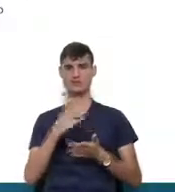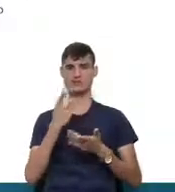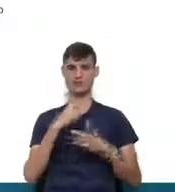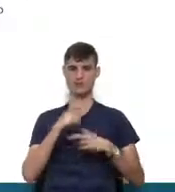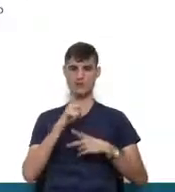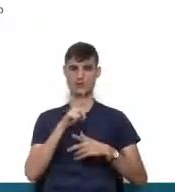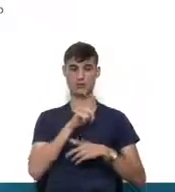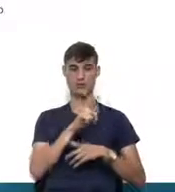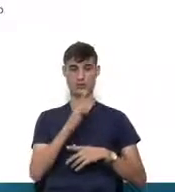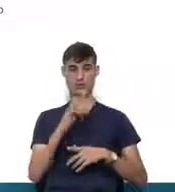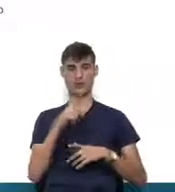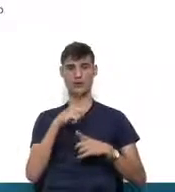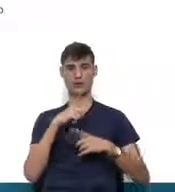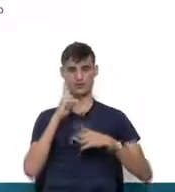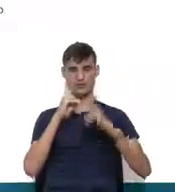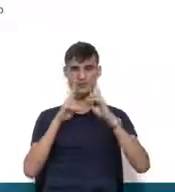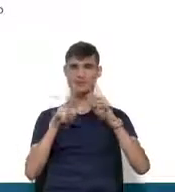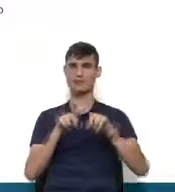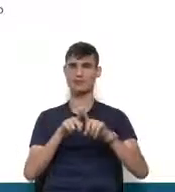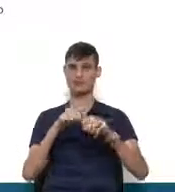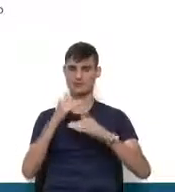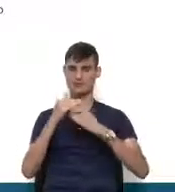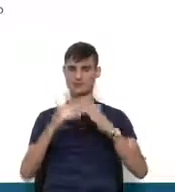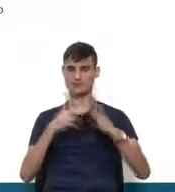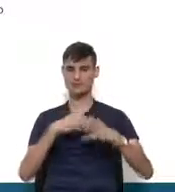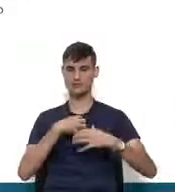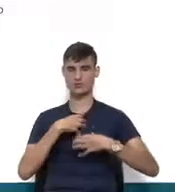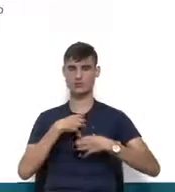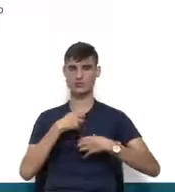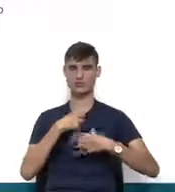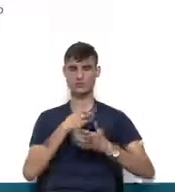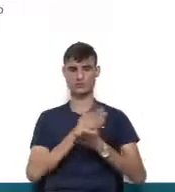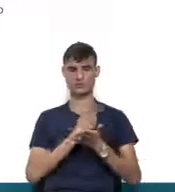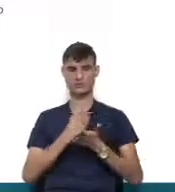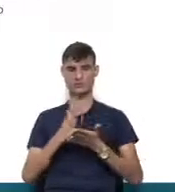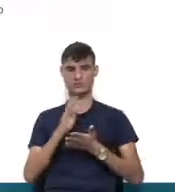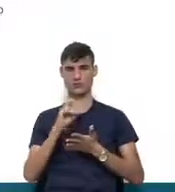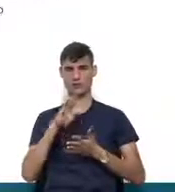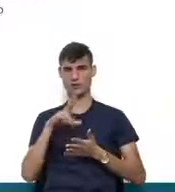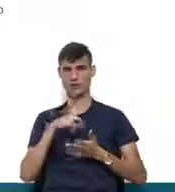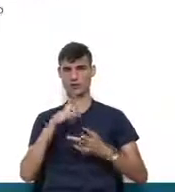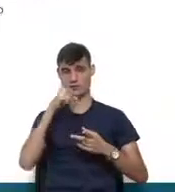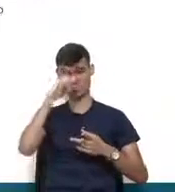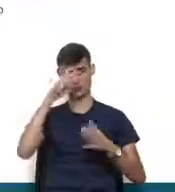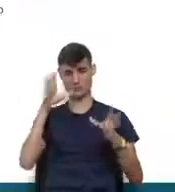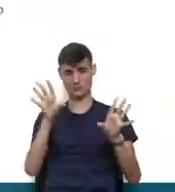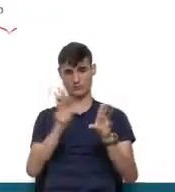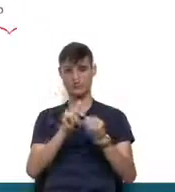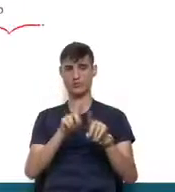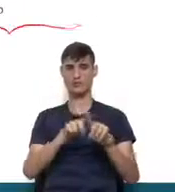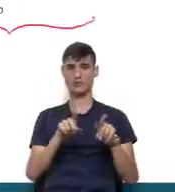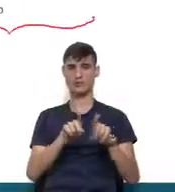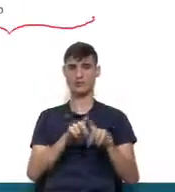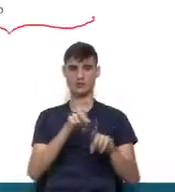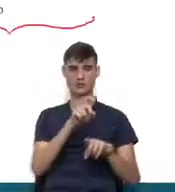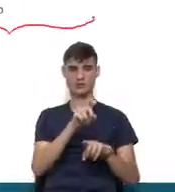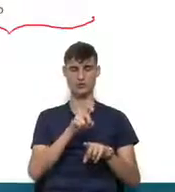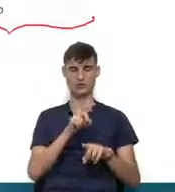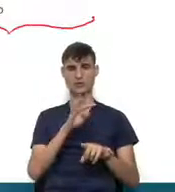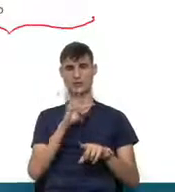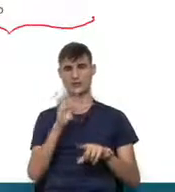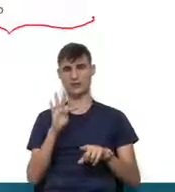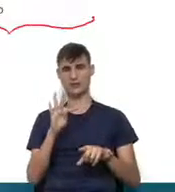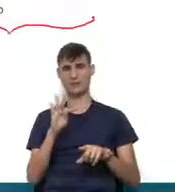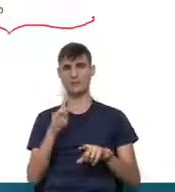meu G de T, agora trabalhando aqui com a parte da série de Fourier complexa, e aqui para X de